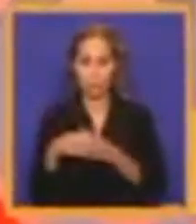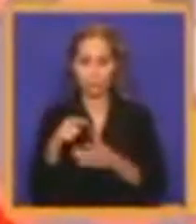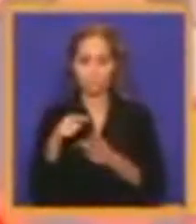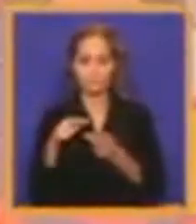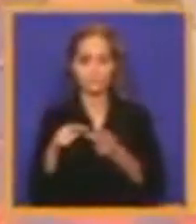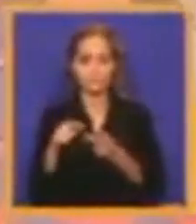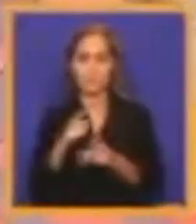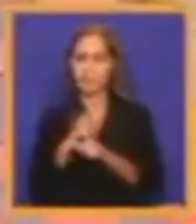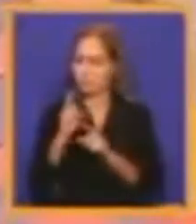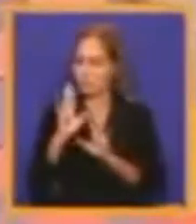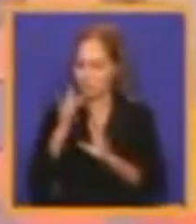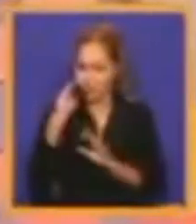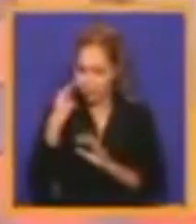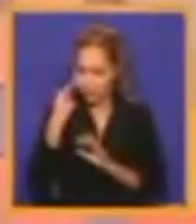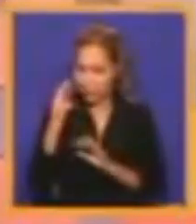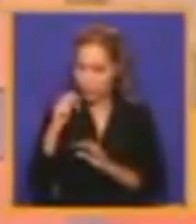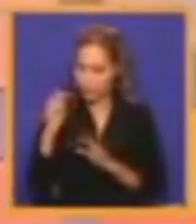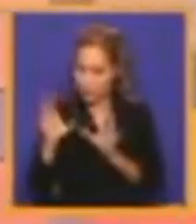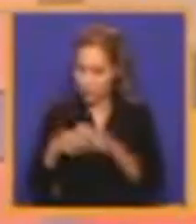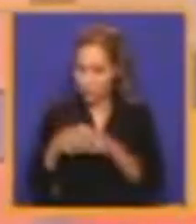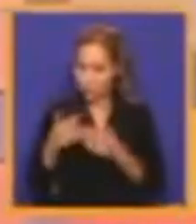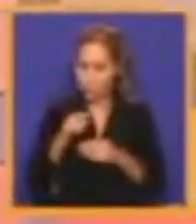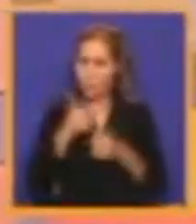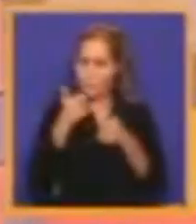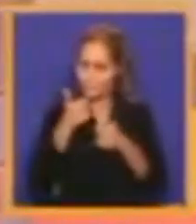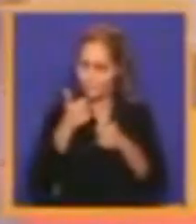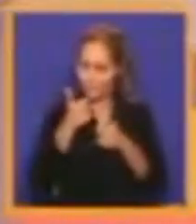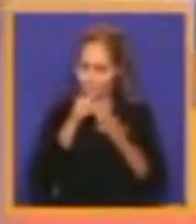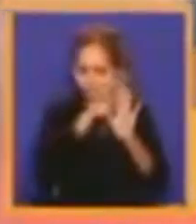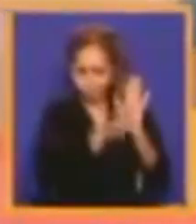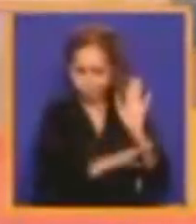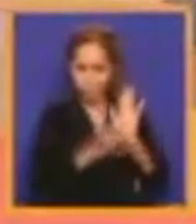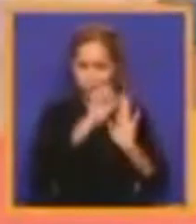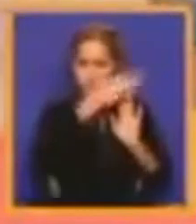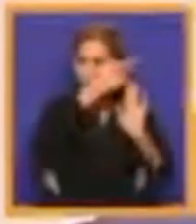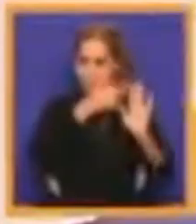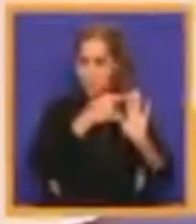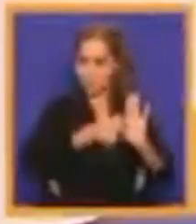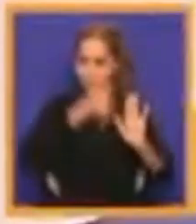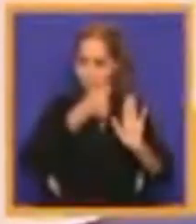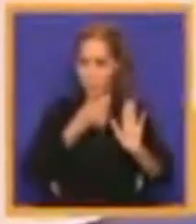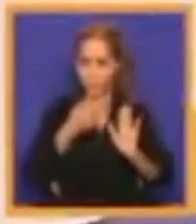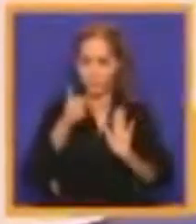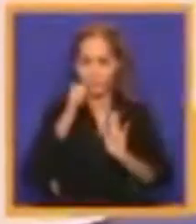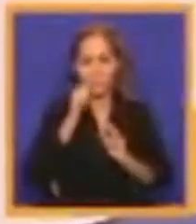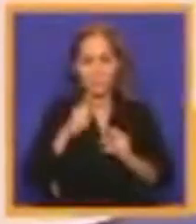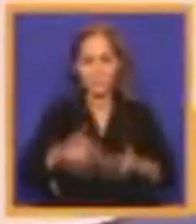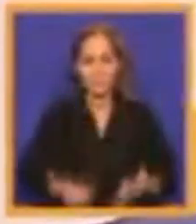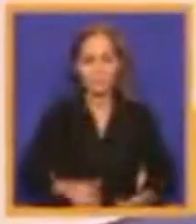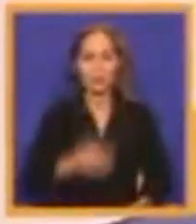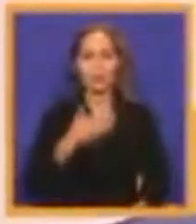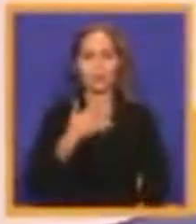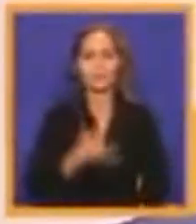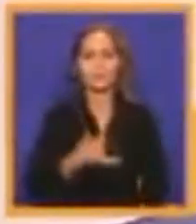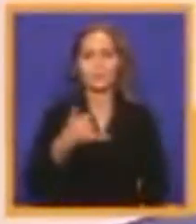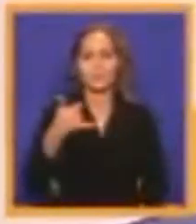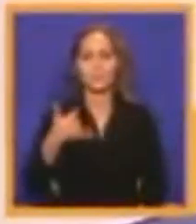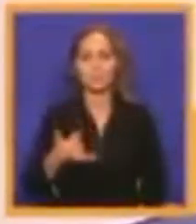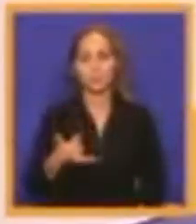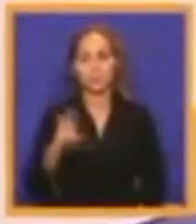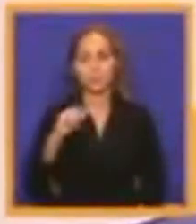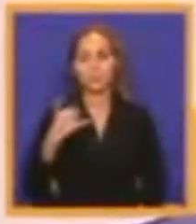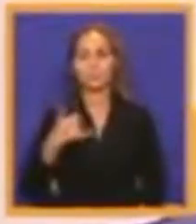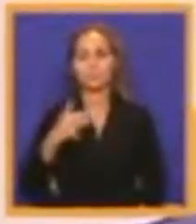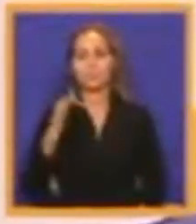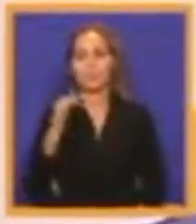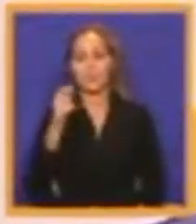porque este terceiro lugar, eles já estão tão bem colocados dentro dos outros signos, portanto, se são os nascidos, apenas os nascidos entre 22 e 24